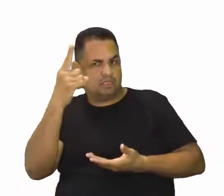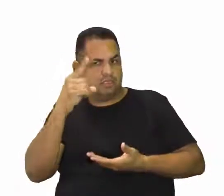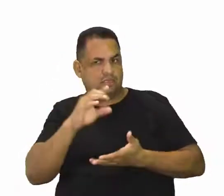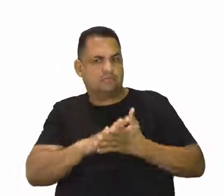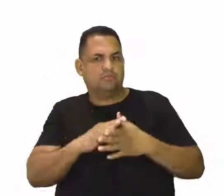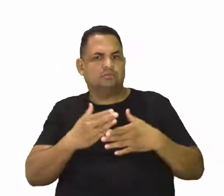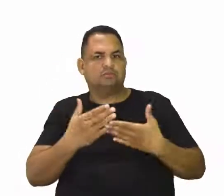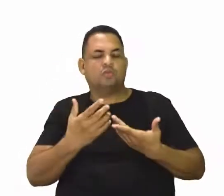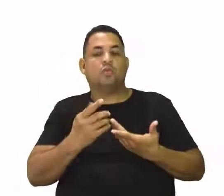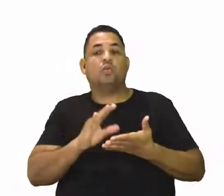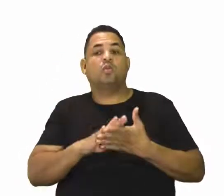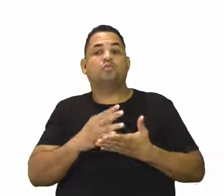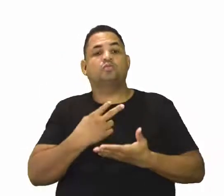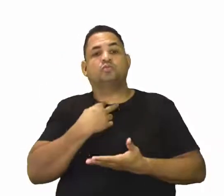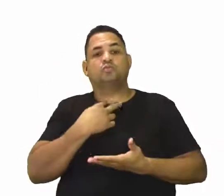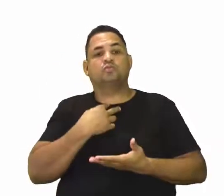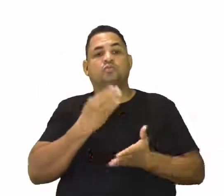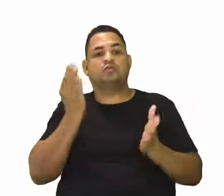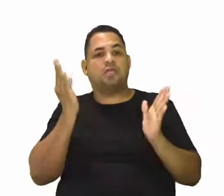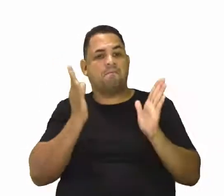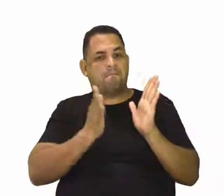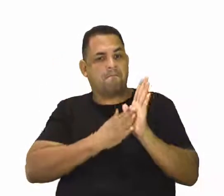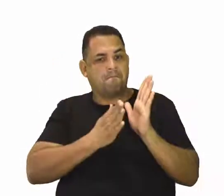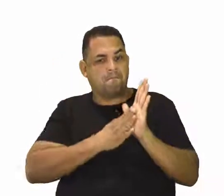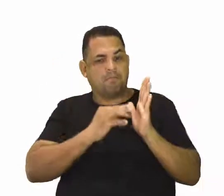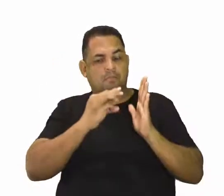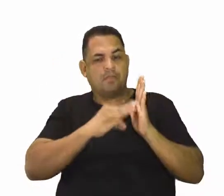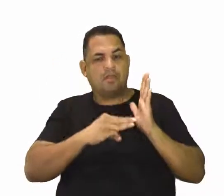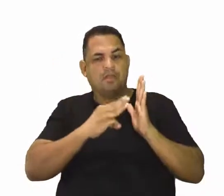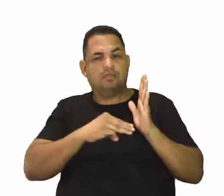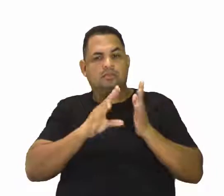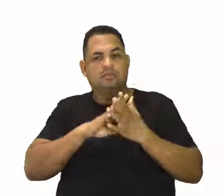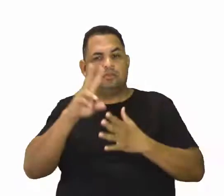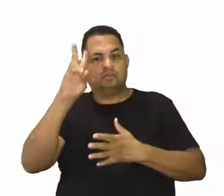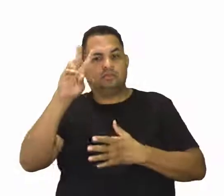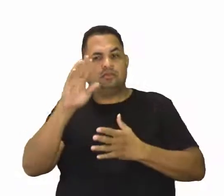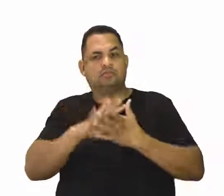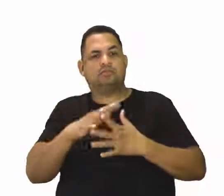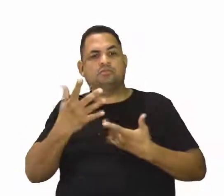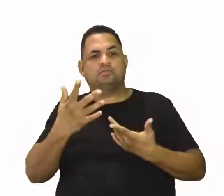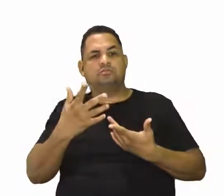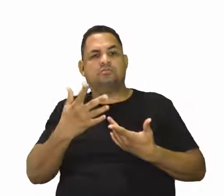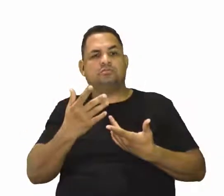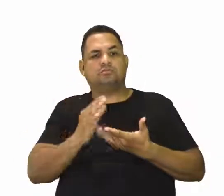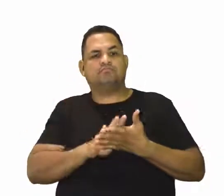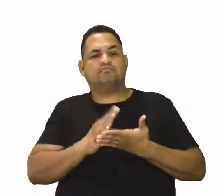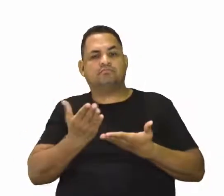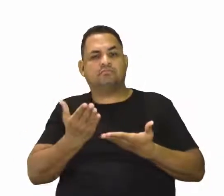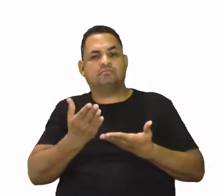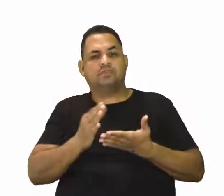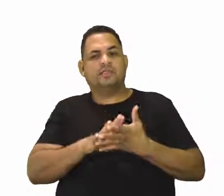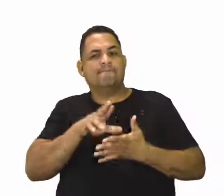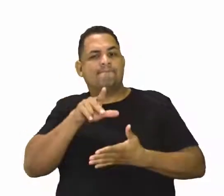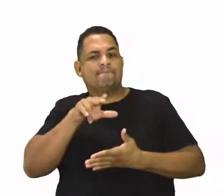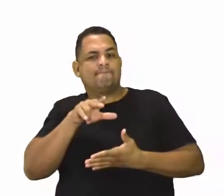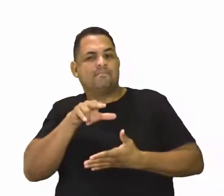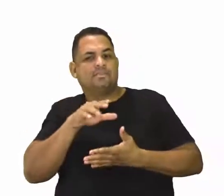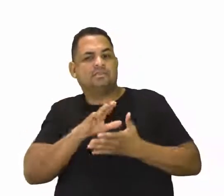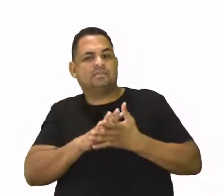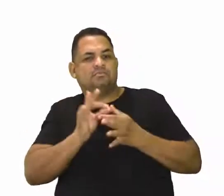ou não pode ser comprovadas pelo método histórico e tipicamente elas são consideradas